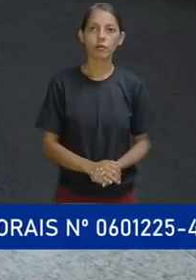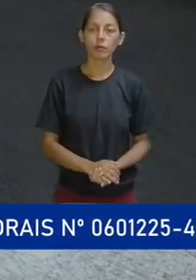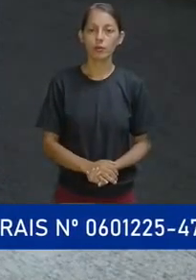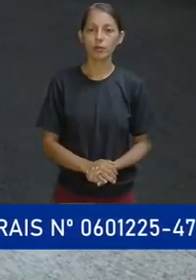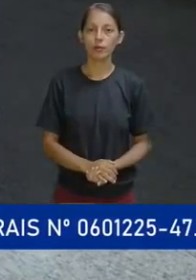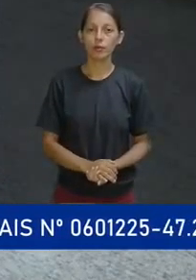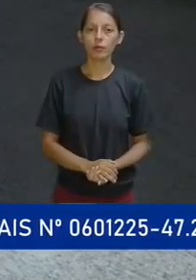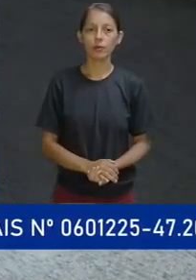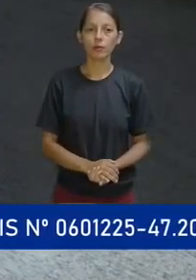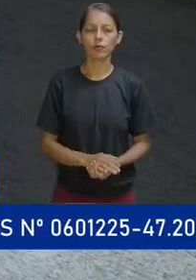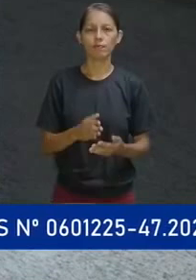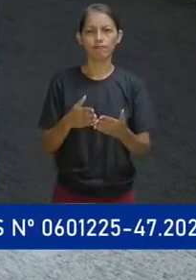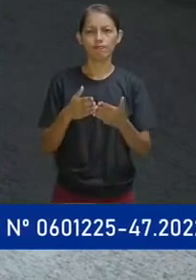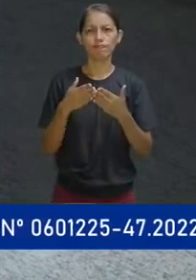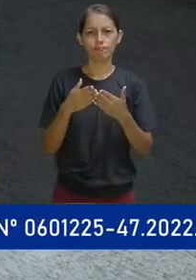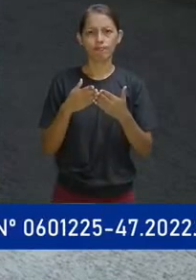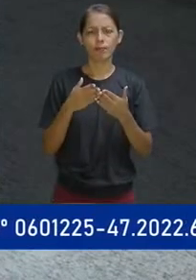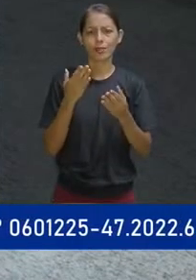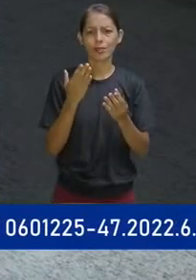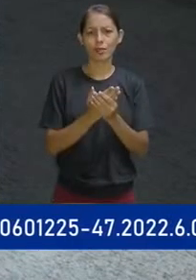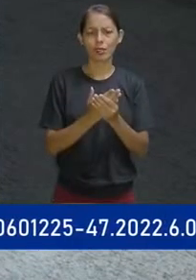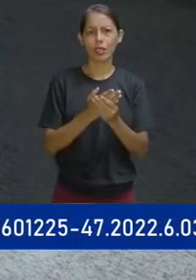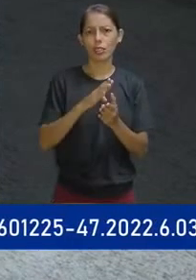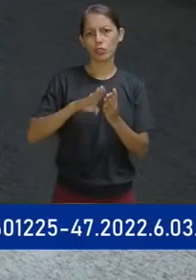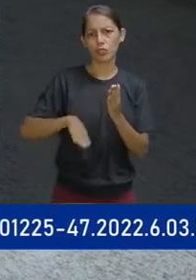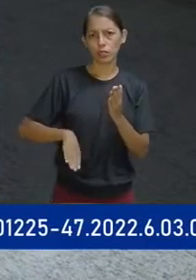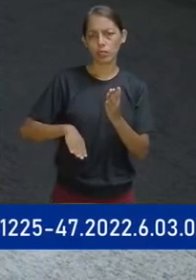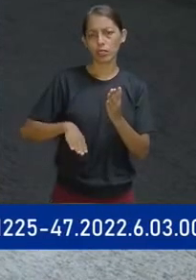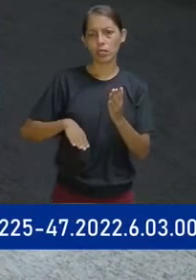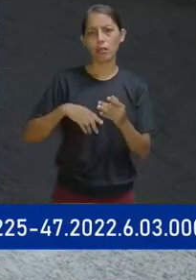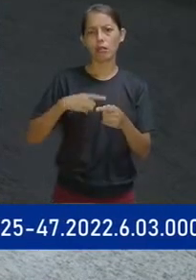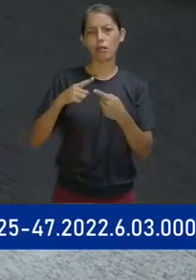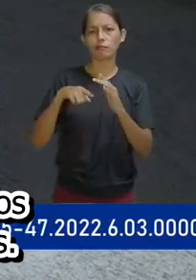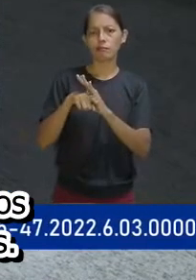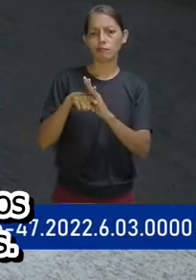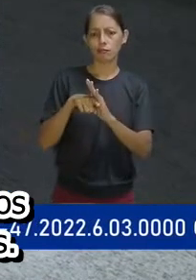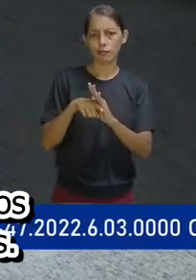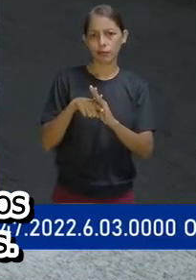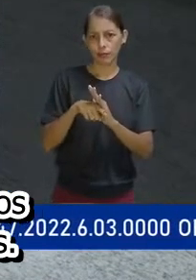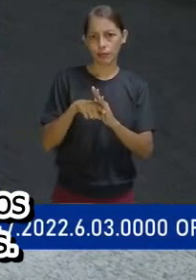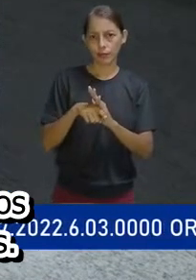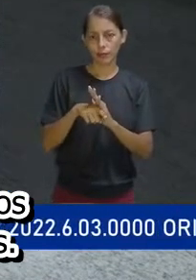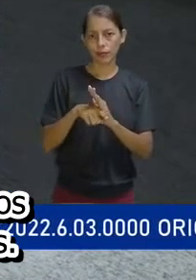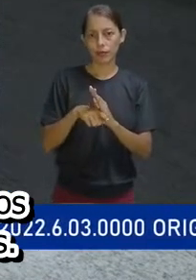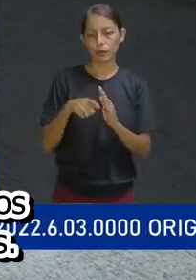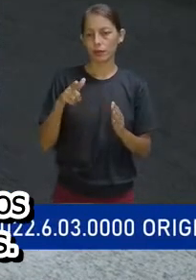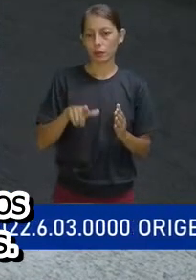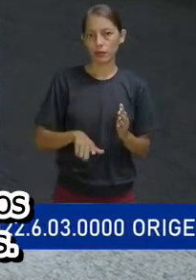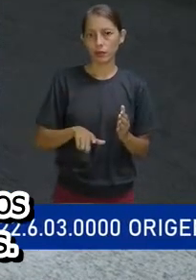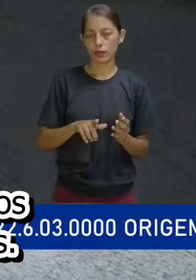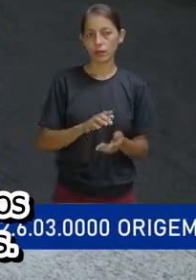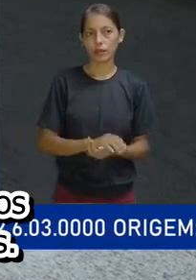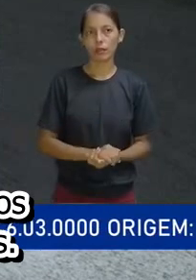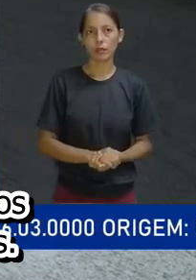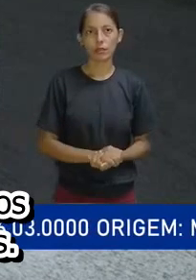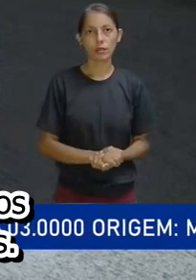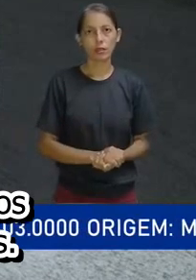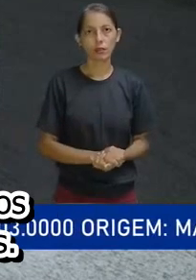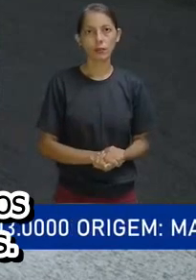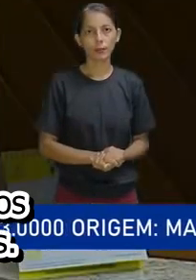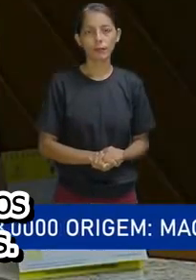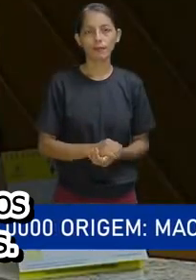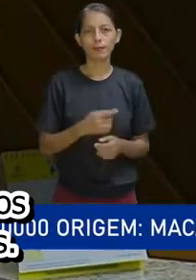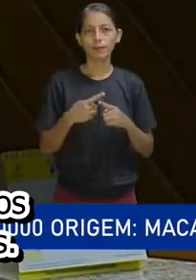vou pedir a retirada de pauta desse processo para fazer uma análise mais minuciosa no que diz respeito